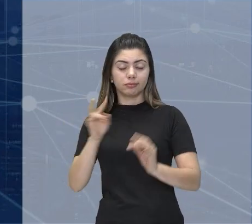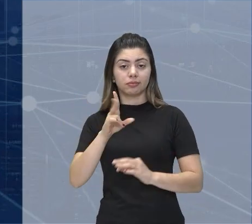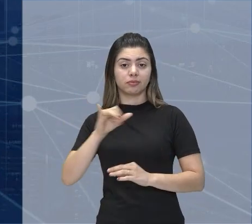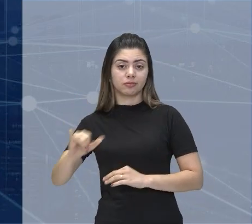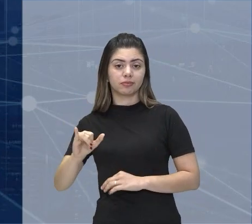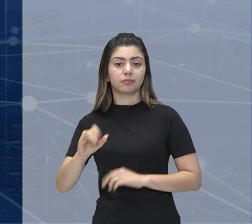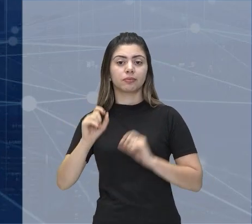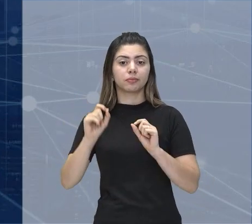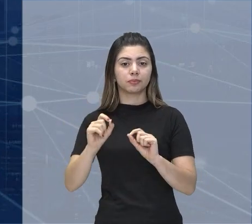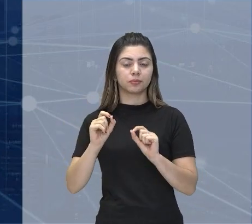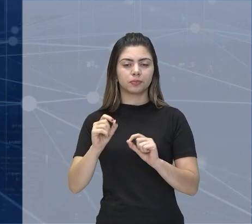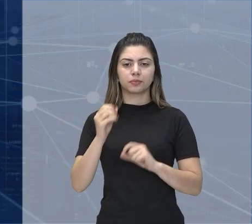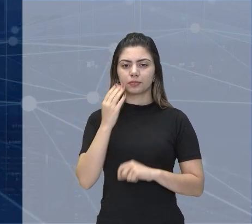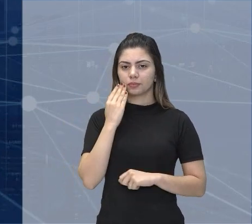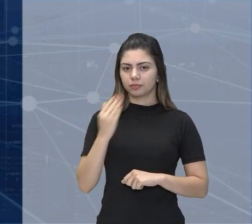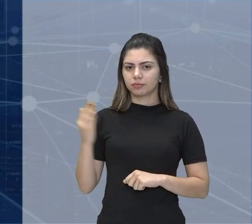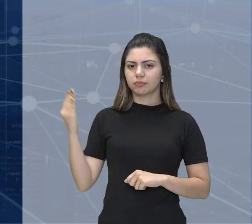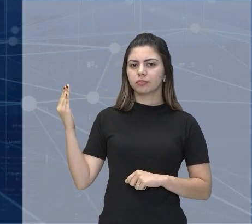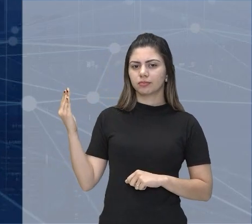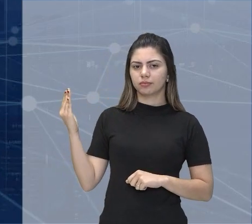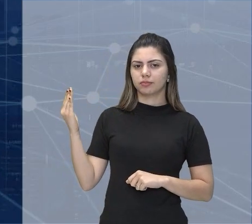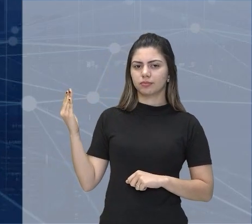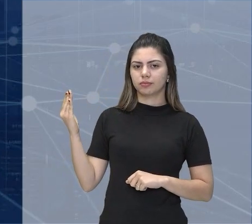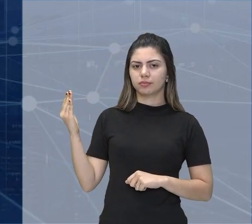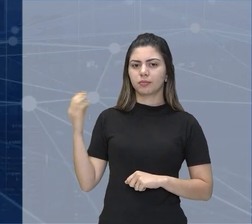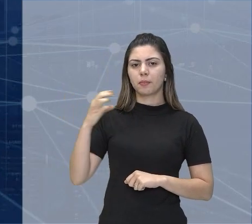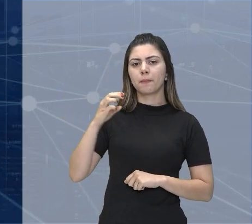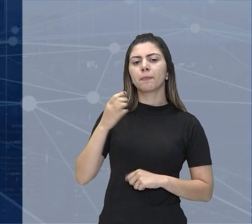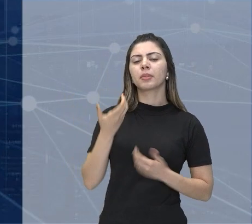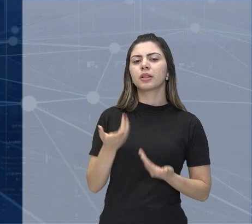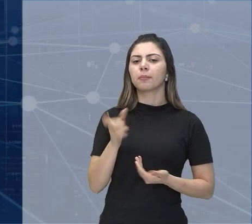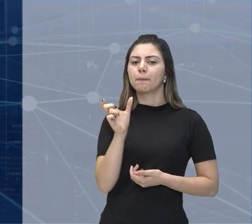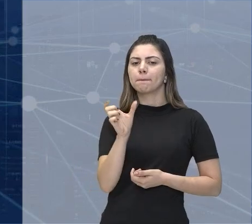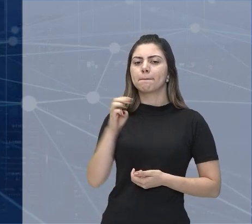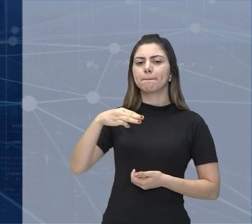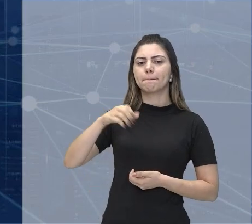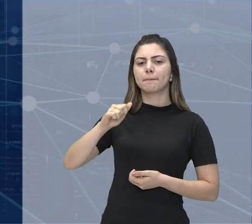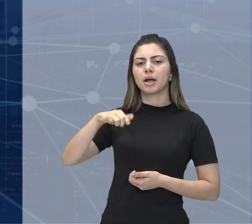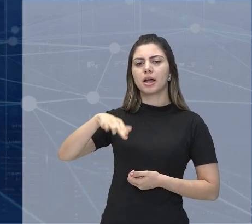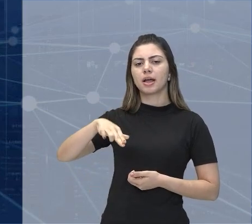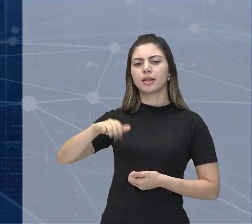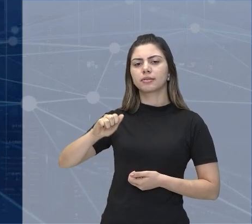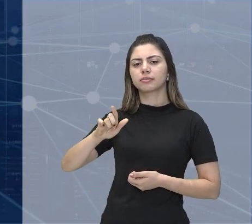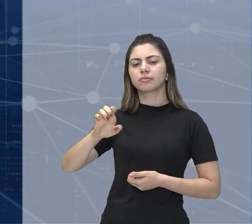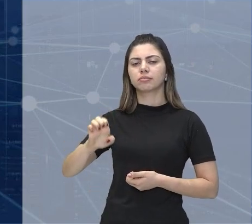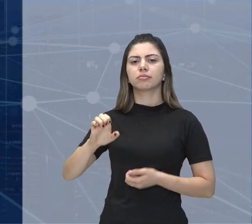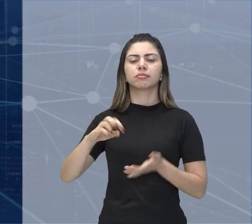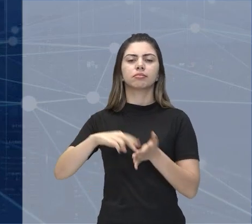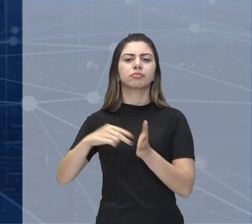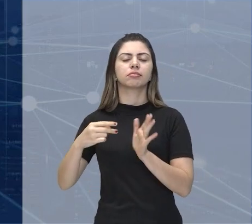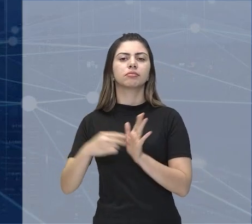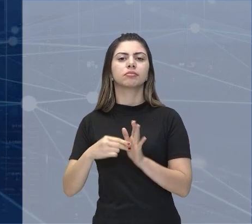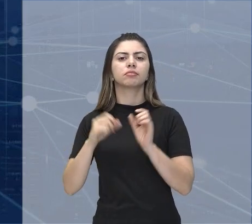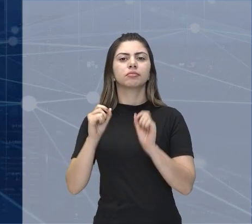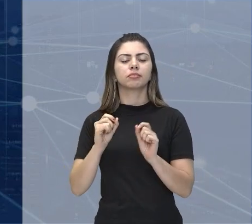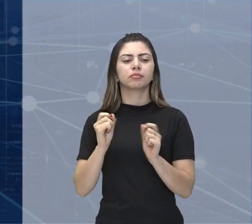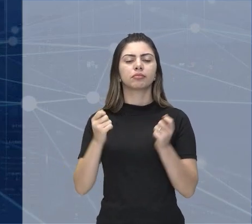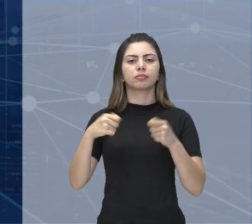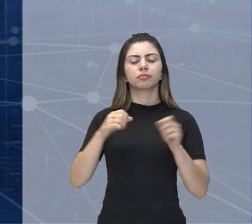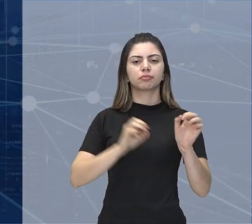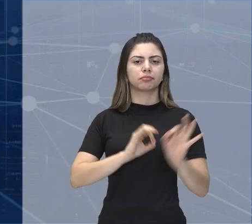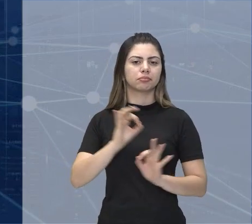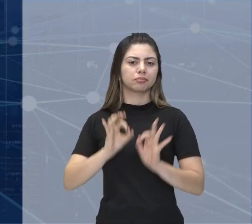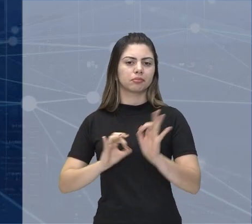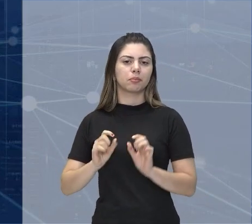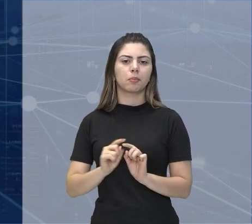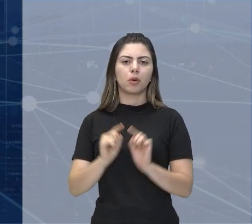gerenciar, will manage. Quando eu falo só essa palavra, né, ela quer dizer gerenciar, mas quando eu coloco